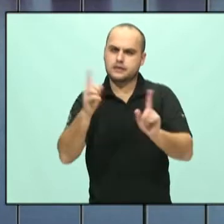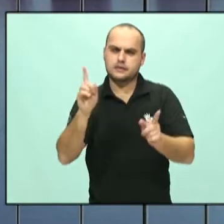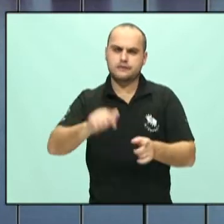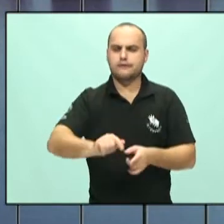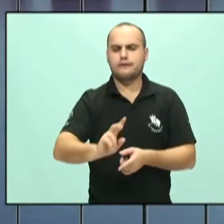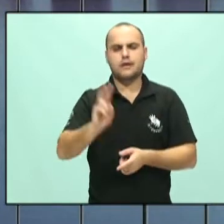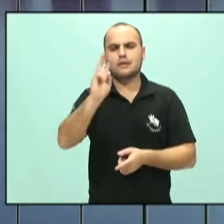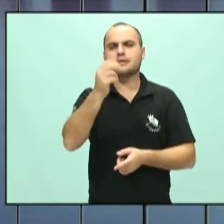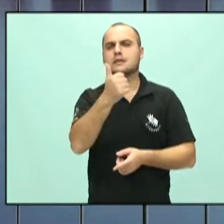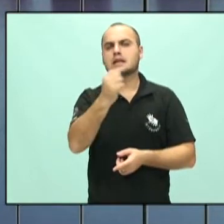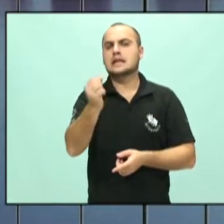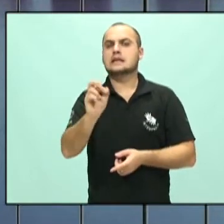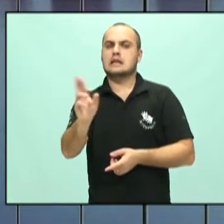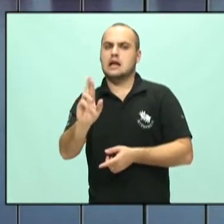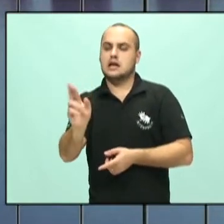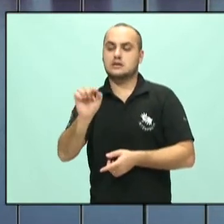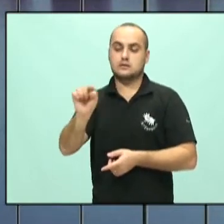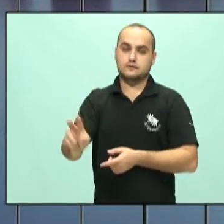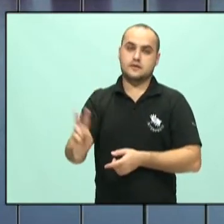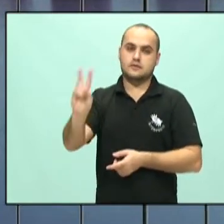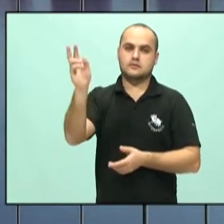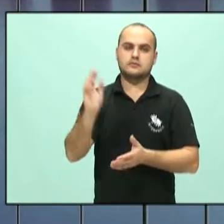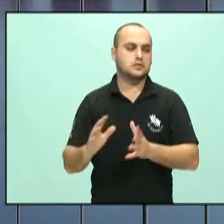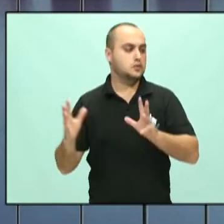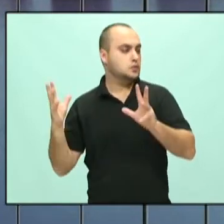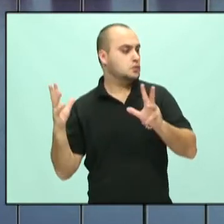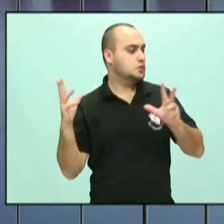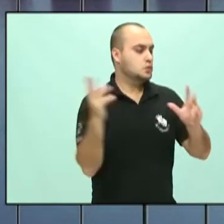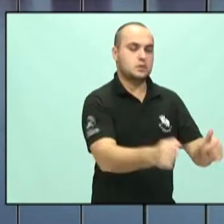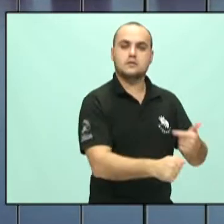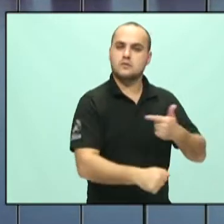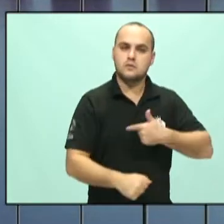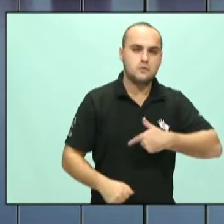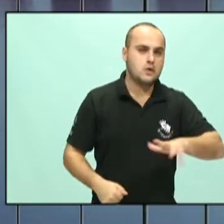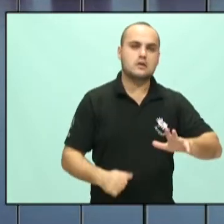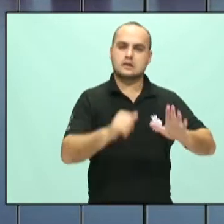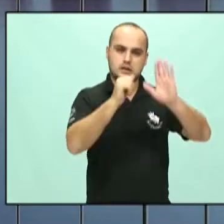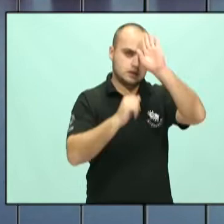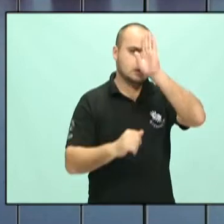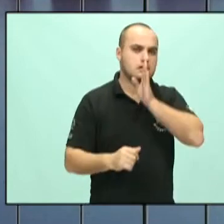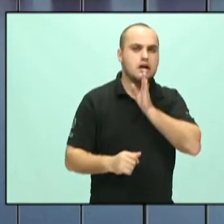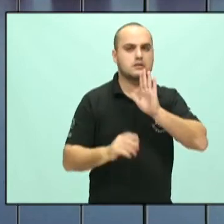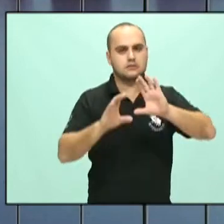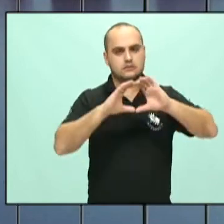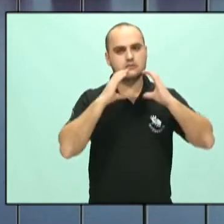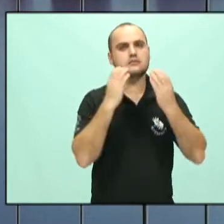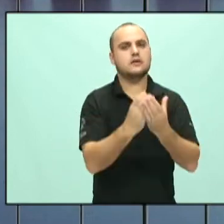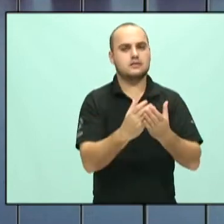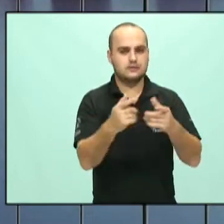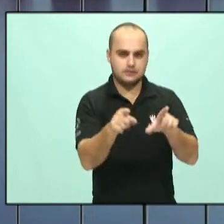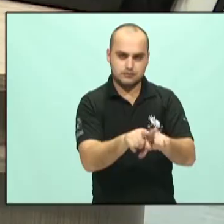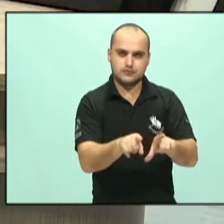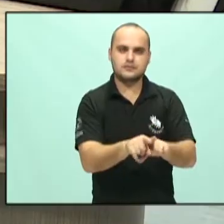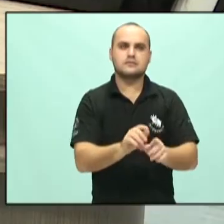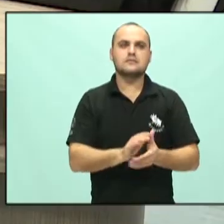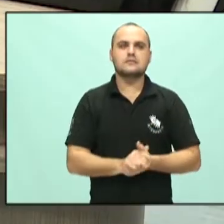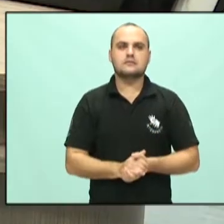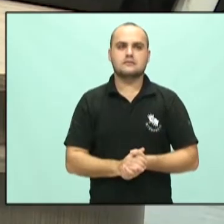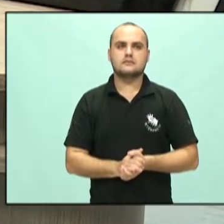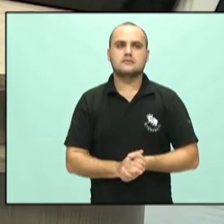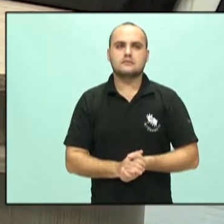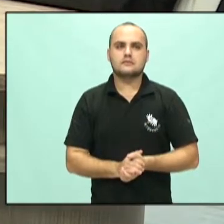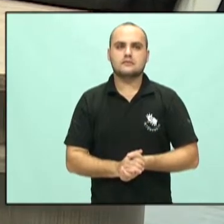é R$10 o valor dessa oficina. Todas as outras atividades são de graça para a comunidade externa também. Professora,